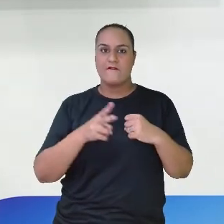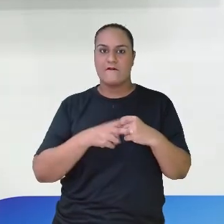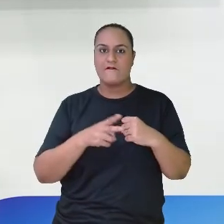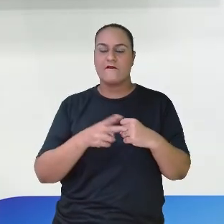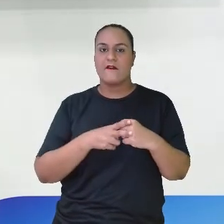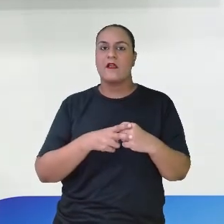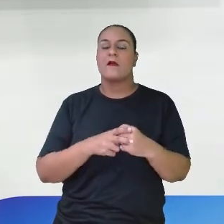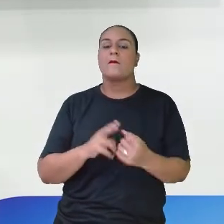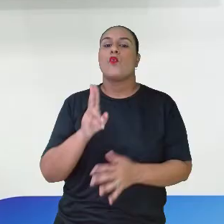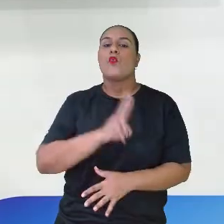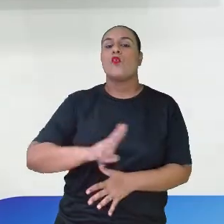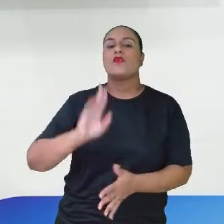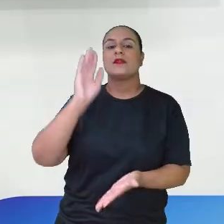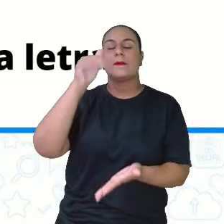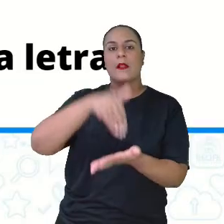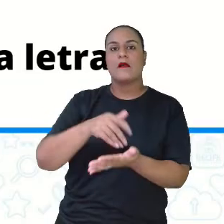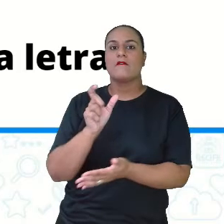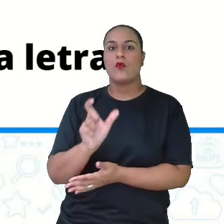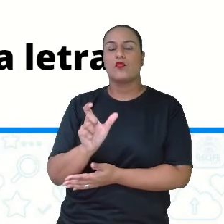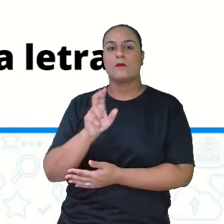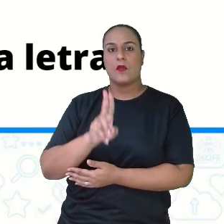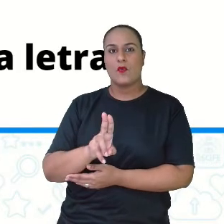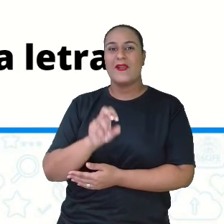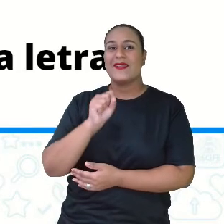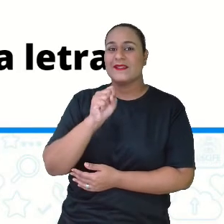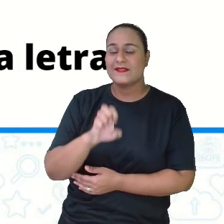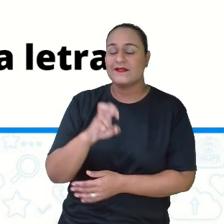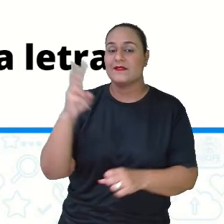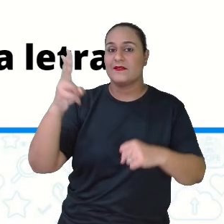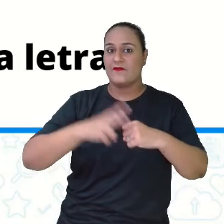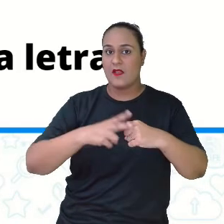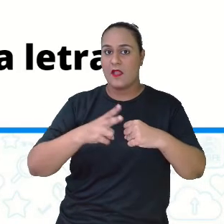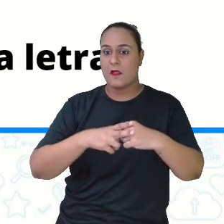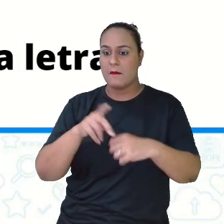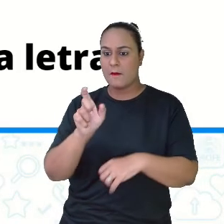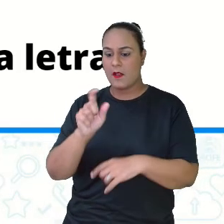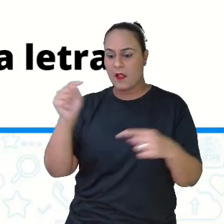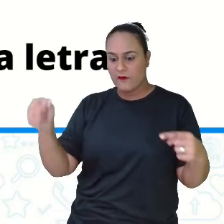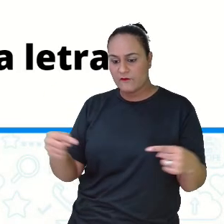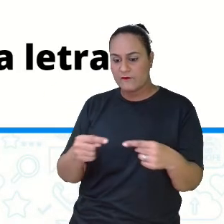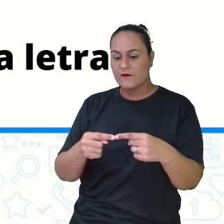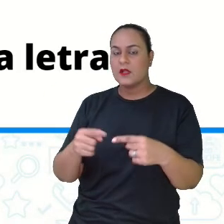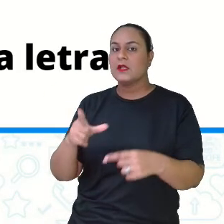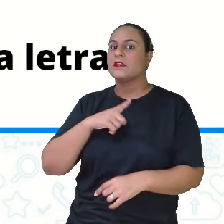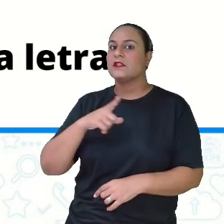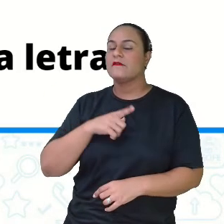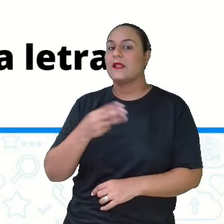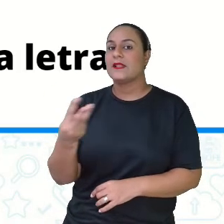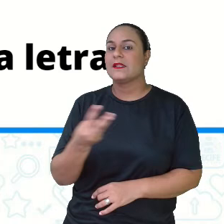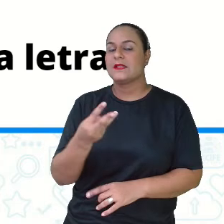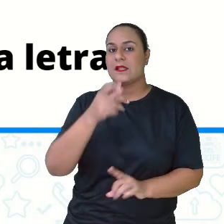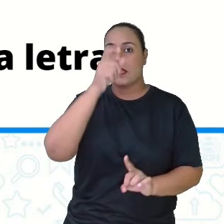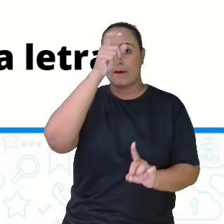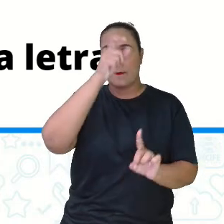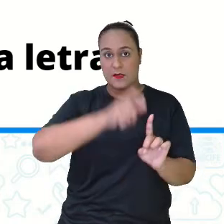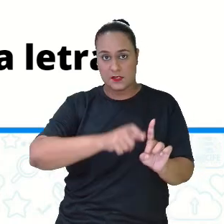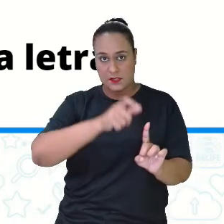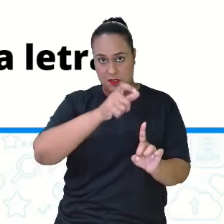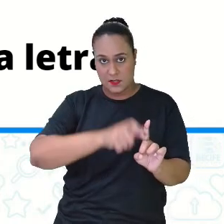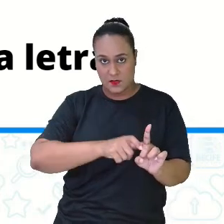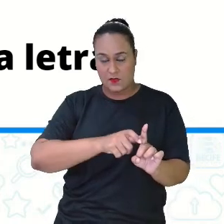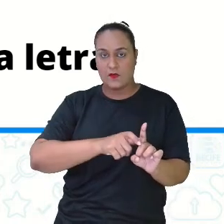chegamos à nossa regra. Se a palavra for verbo e estiver na terceira pessoa